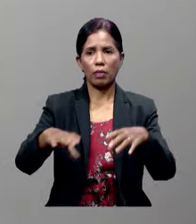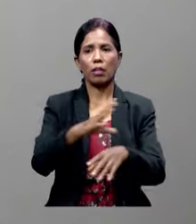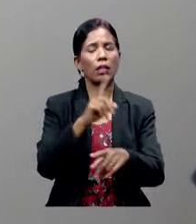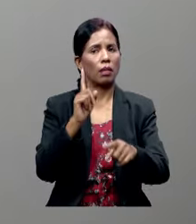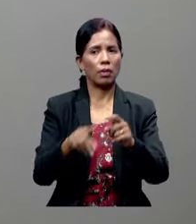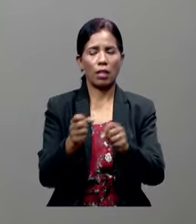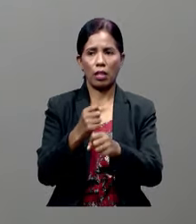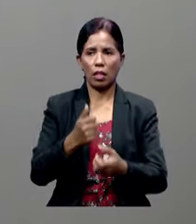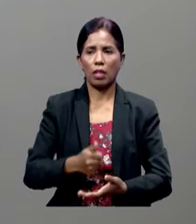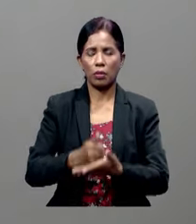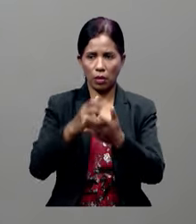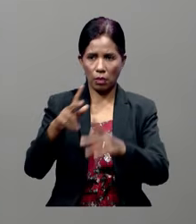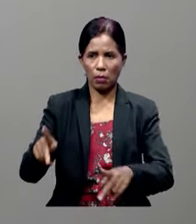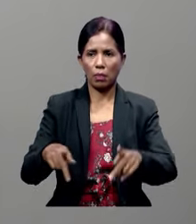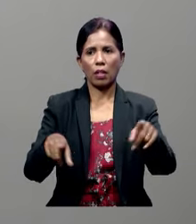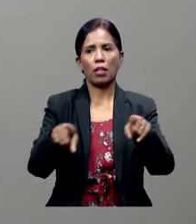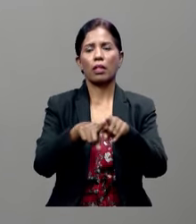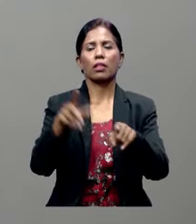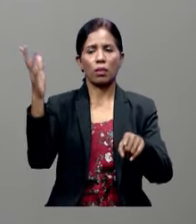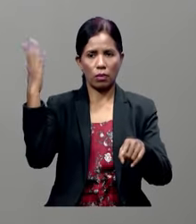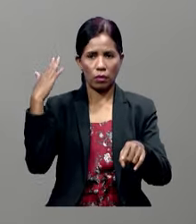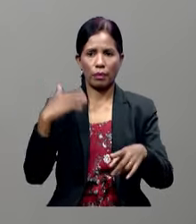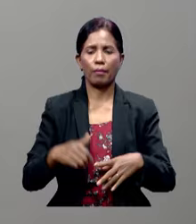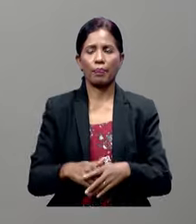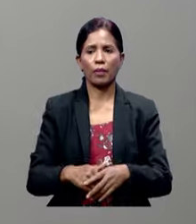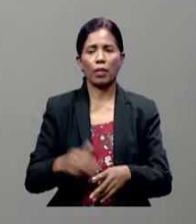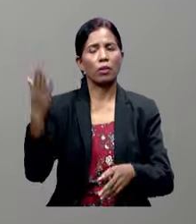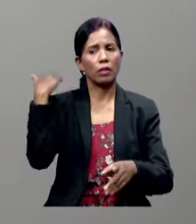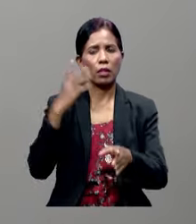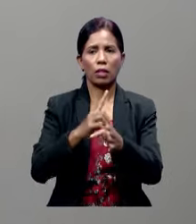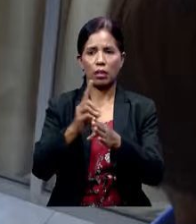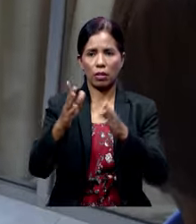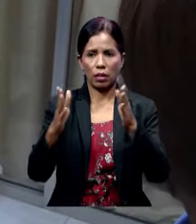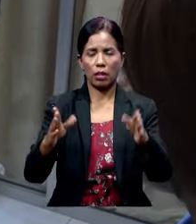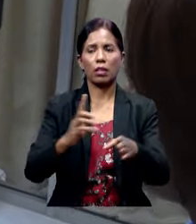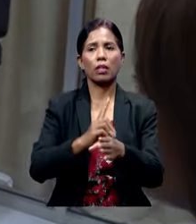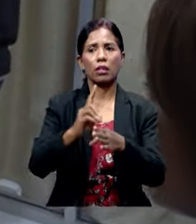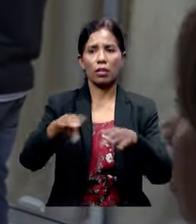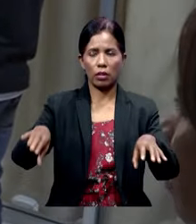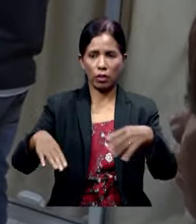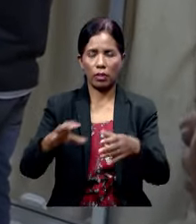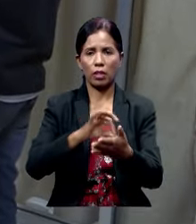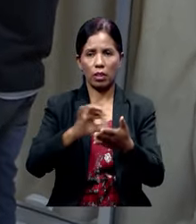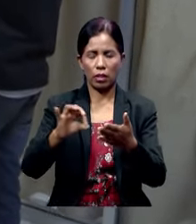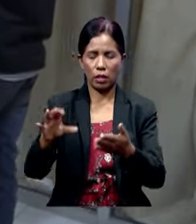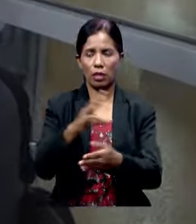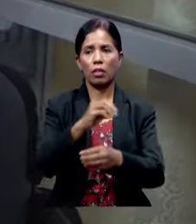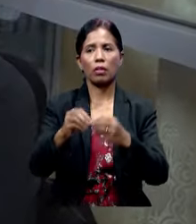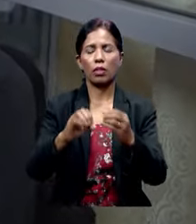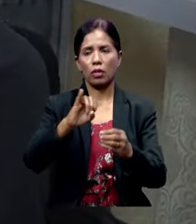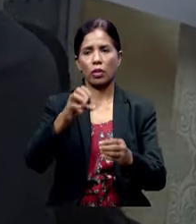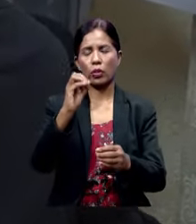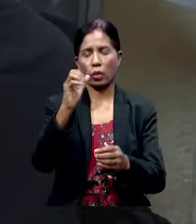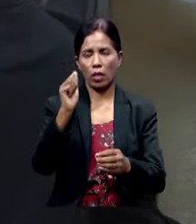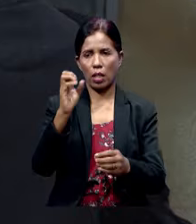rala o atendimento para público, Anessa Baibai. Antes, na Diretor-Geral, Direção-Geral de Serviço, Registro Notariado, João Fernando